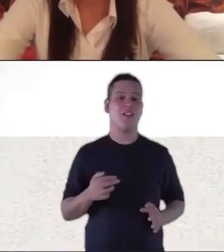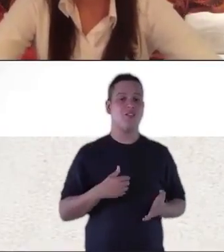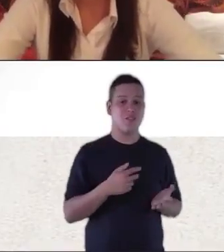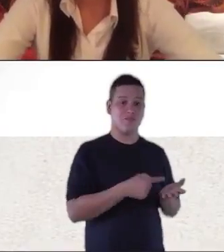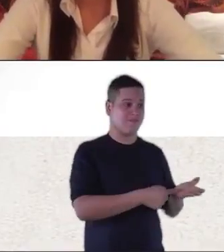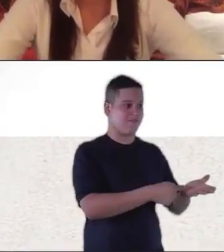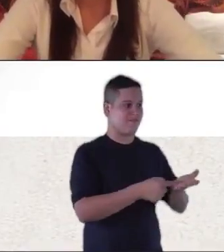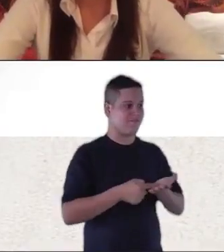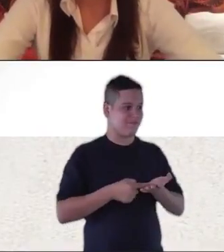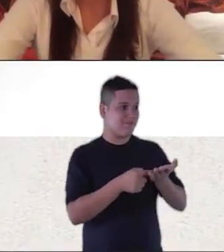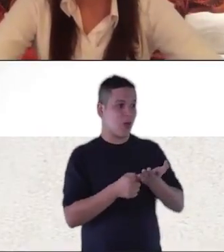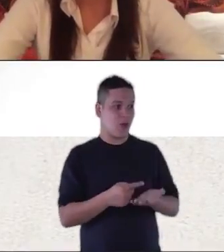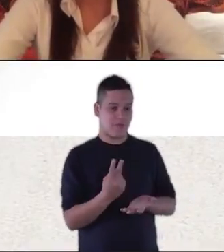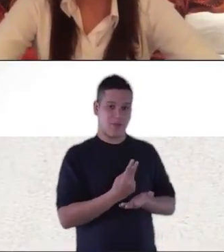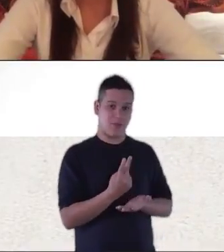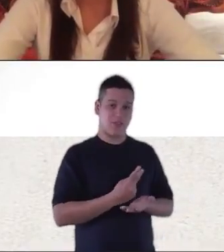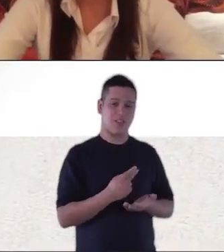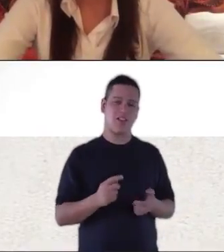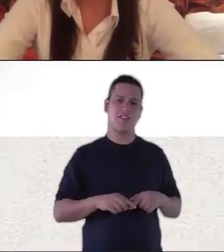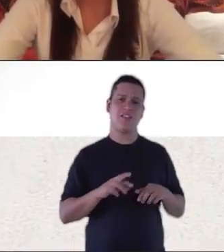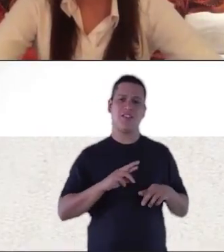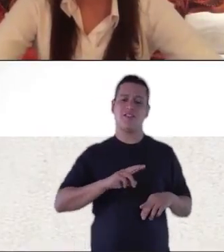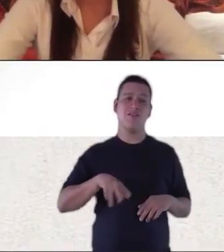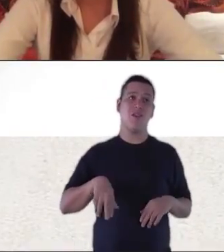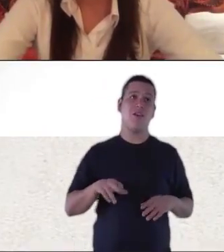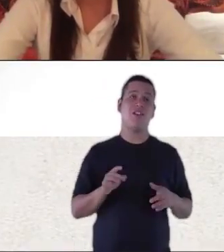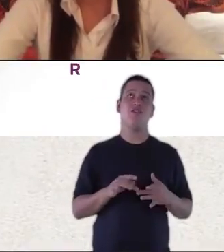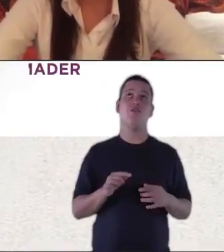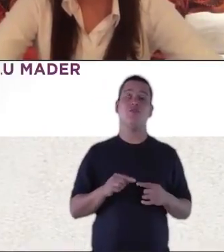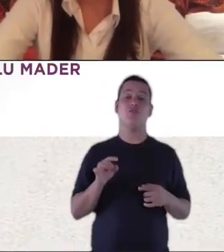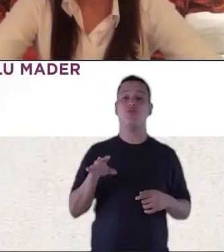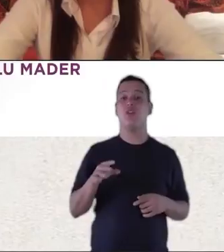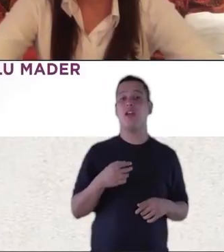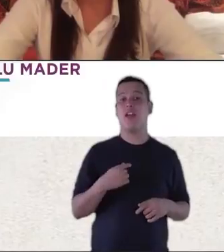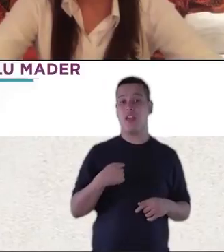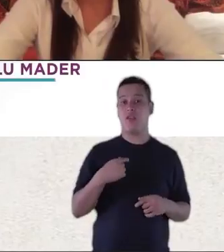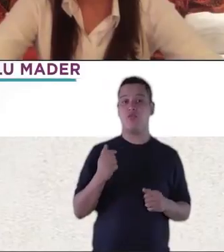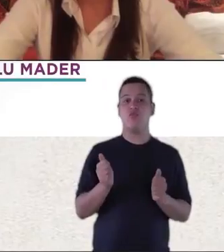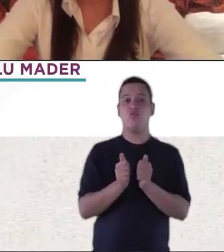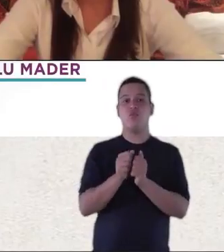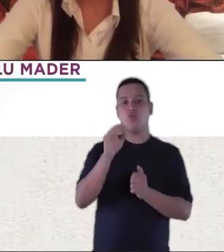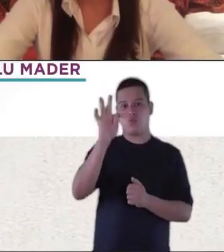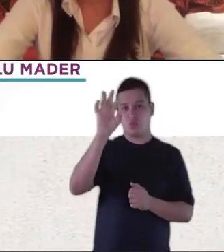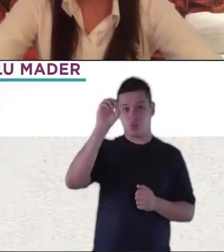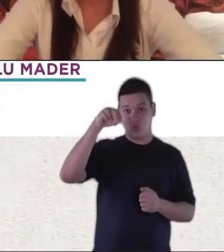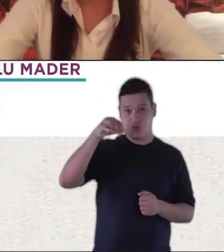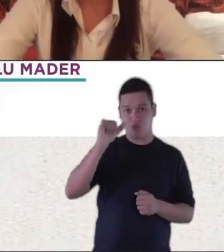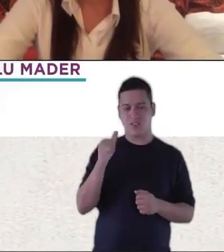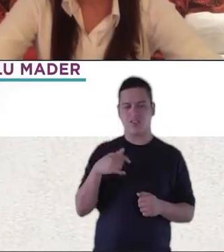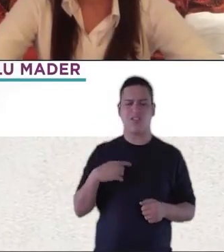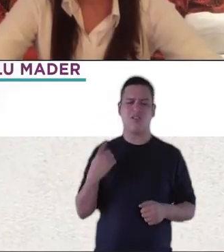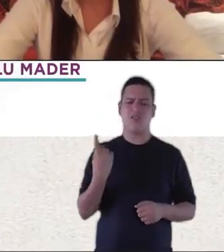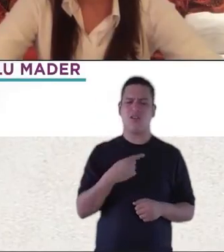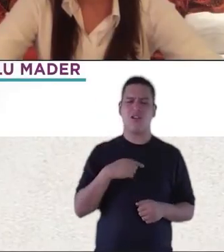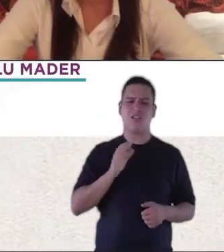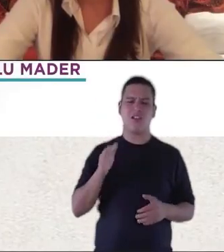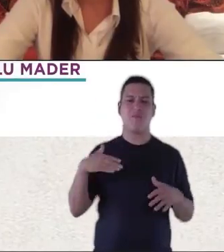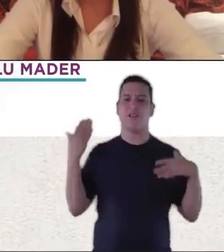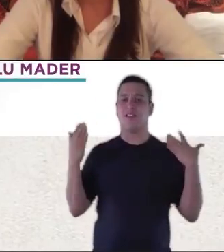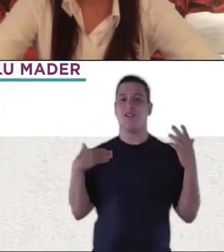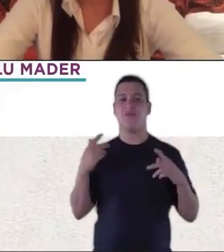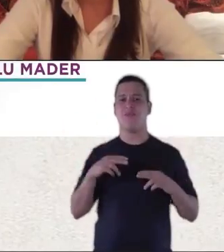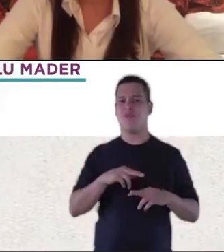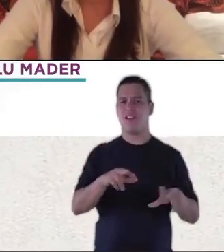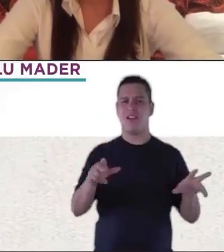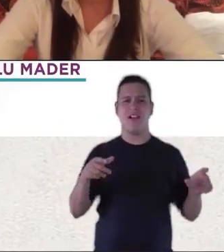Tony já rodou um bocado de lugares comigo por esse país, né, Tony? A É gente foi verdade. fisicamente aí em Araxá, Rio, São